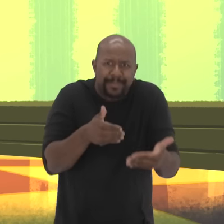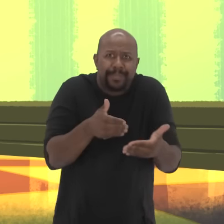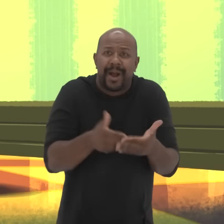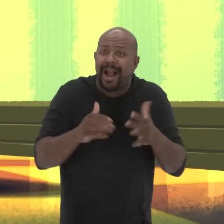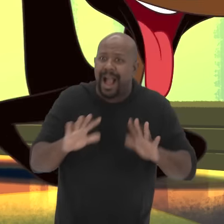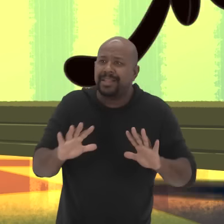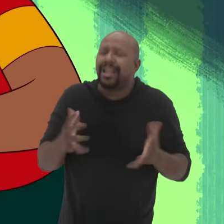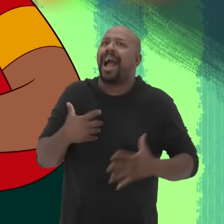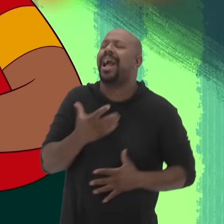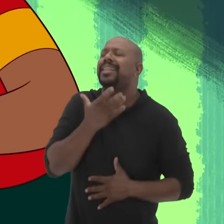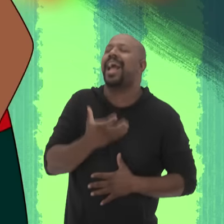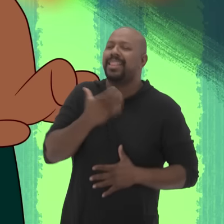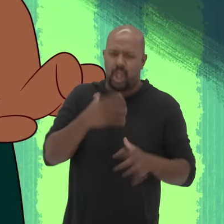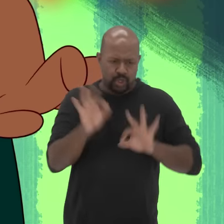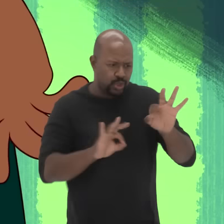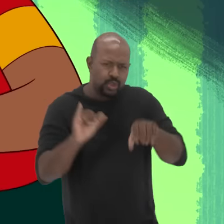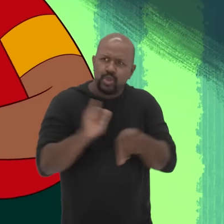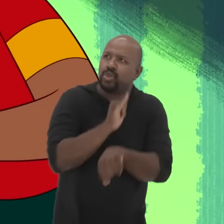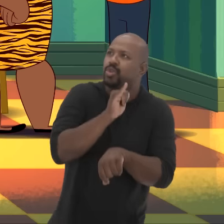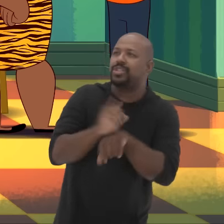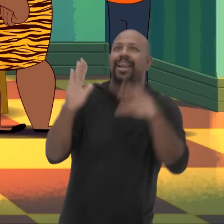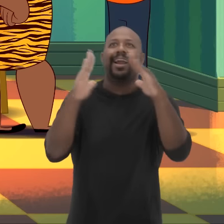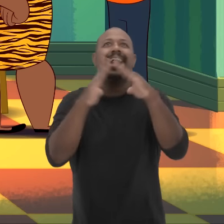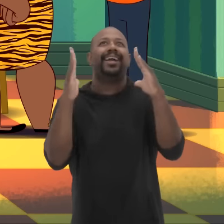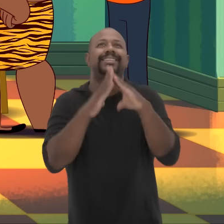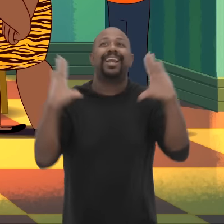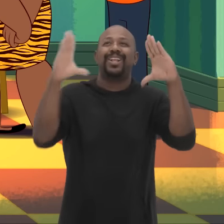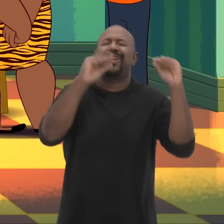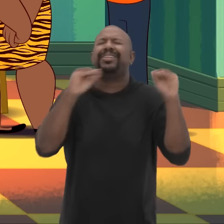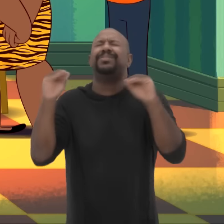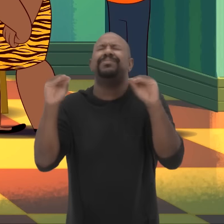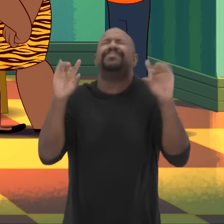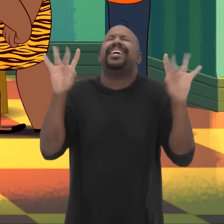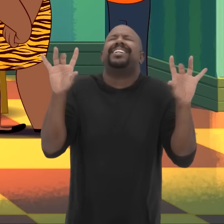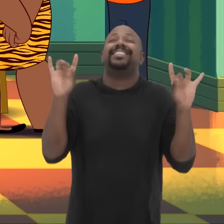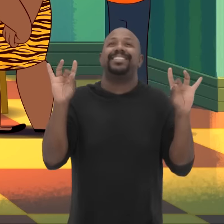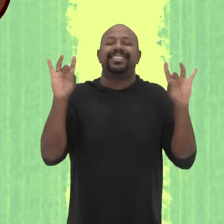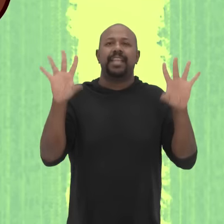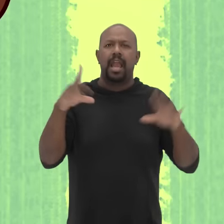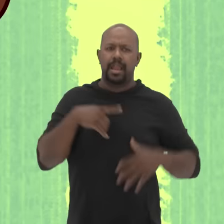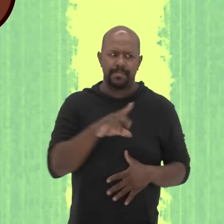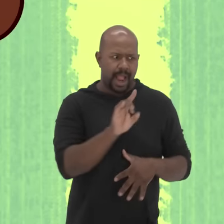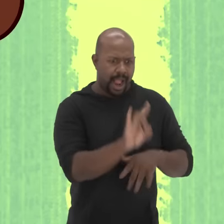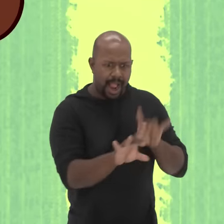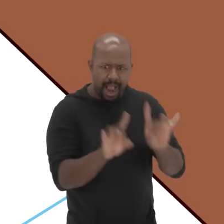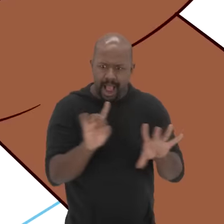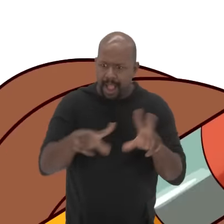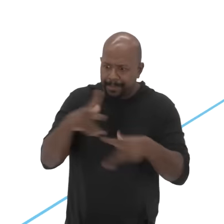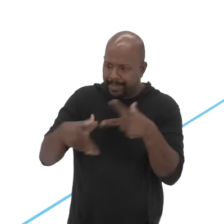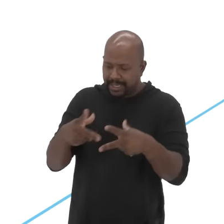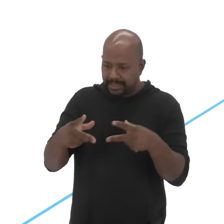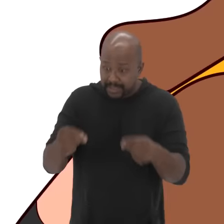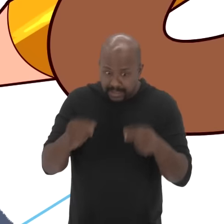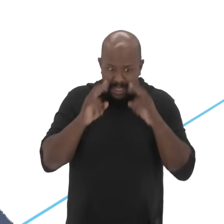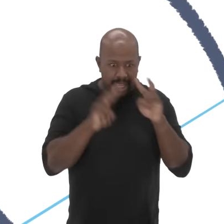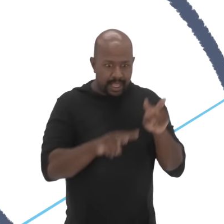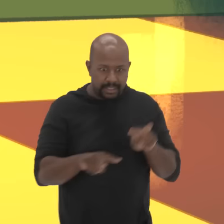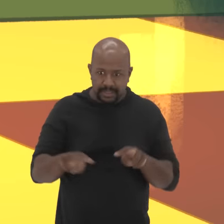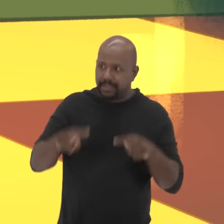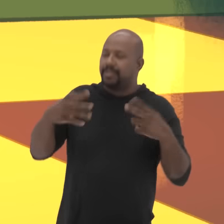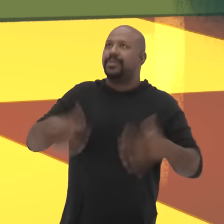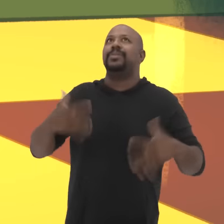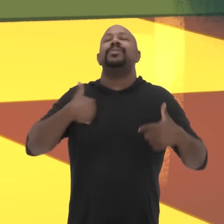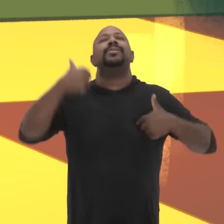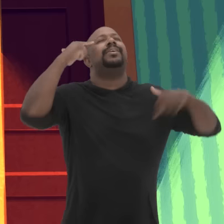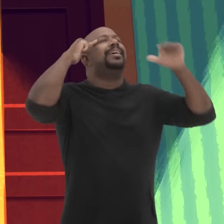Natal. Vamos preparar a casa pra uma noite especial. E pra cada presente, junto que vejo na